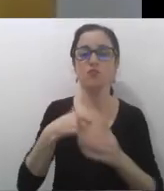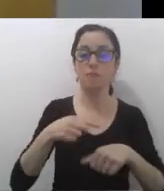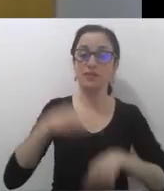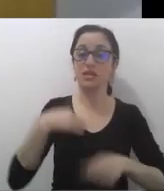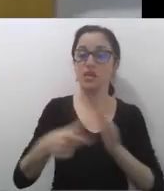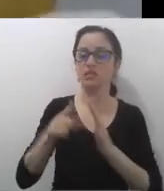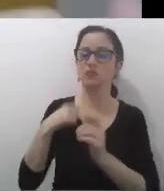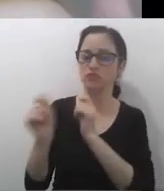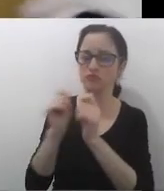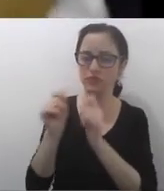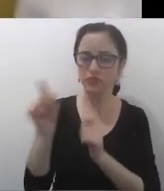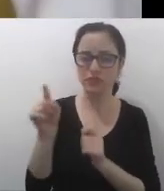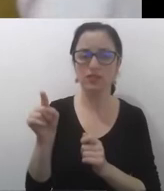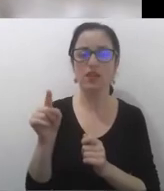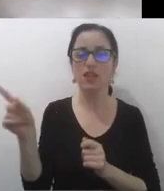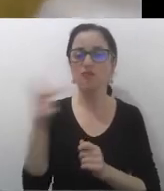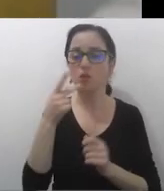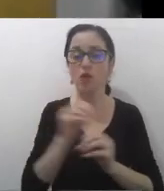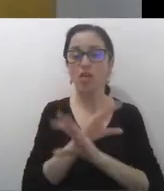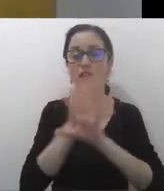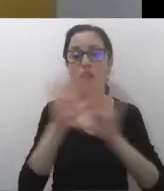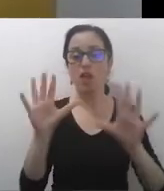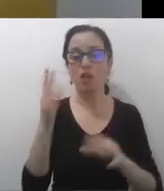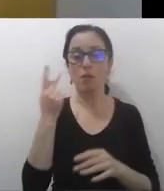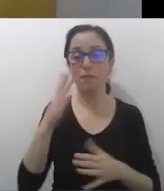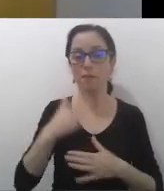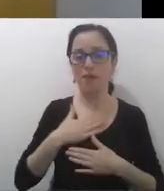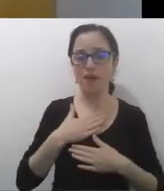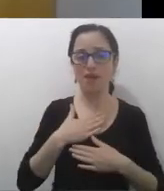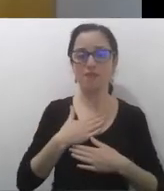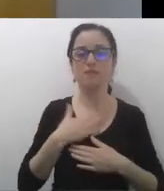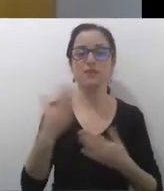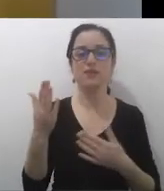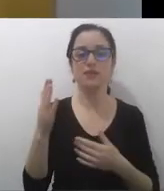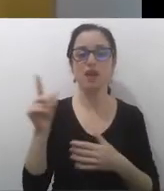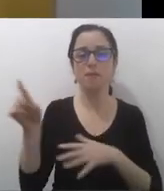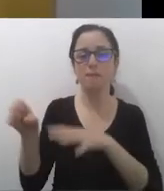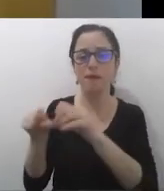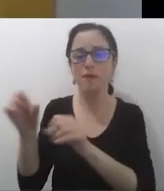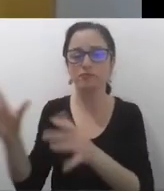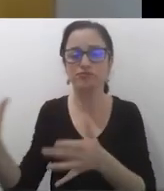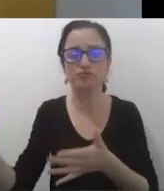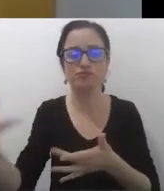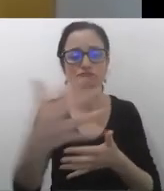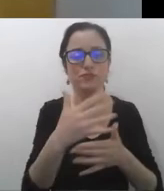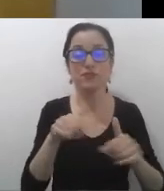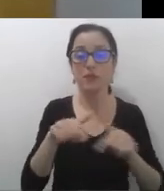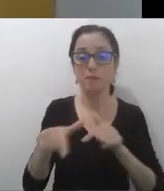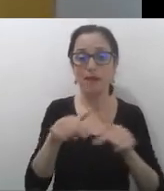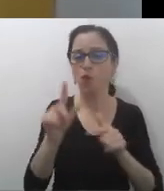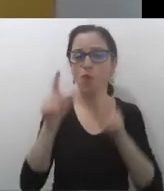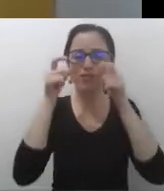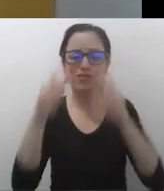de eu fazer meu mestrado, e ele falou claramente isso para mim, que ele catava as